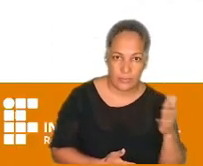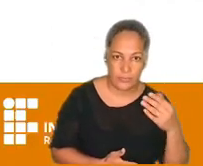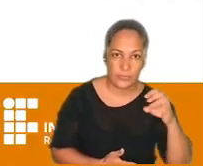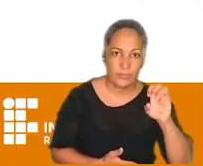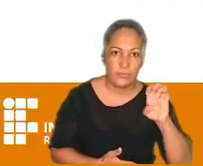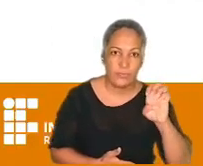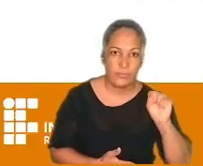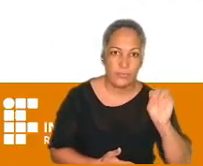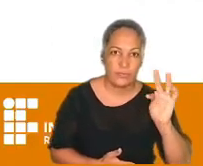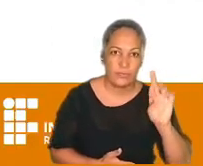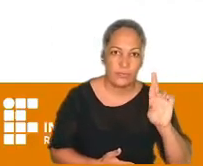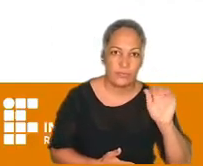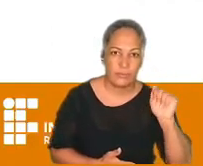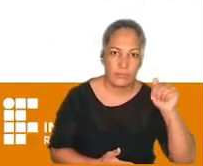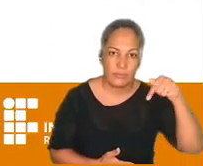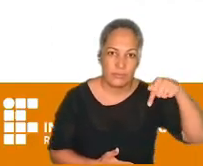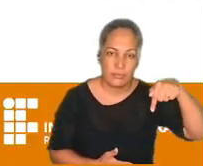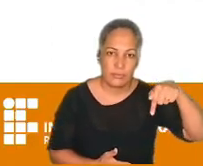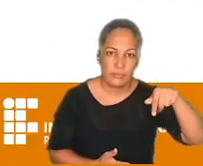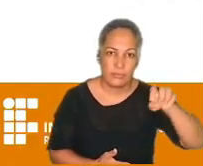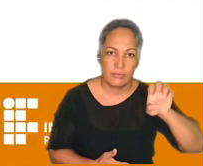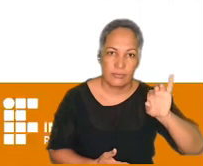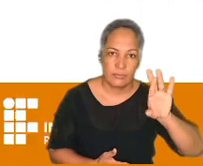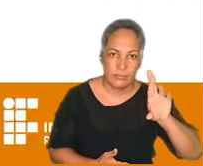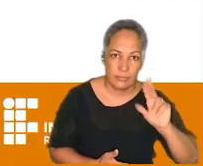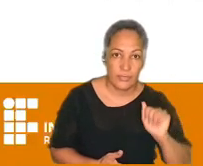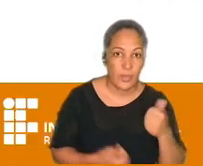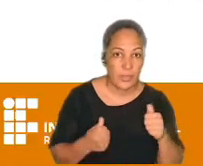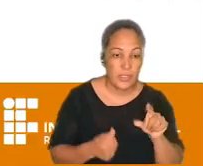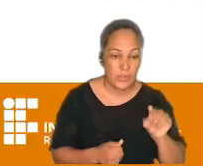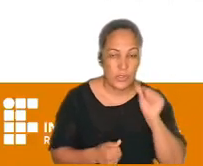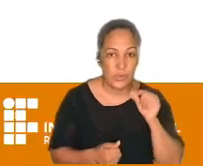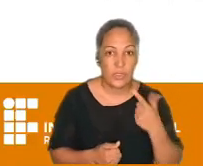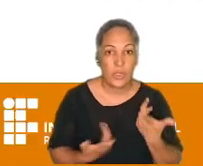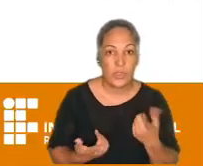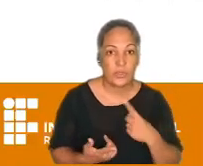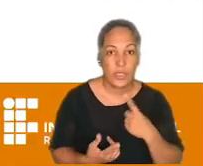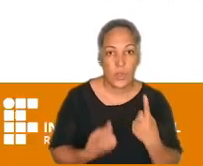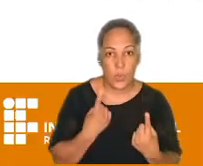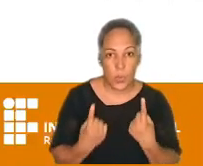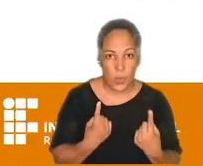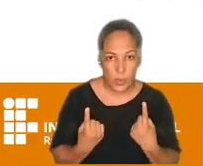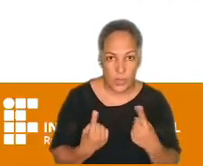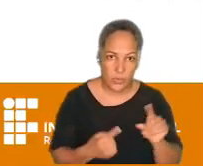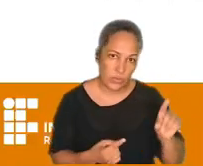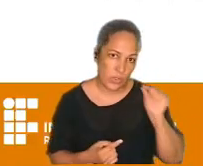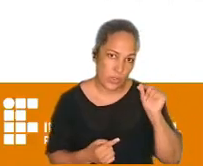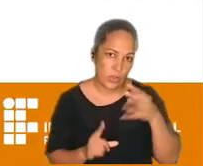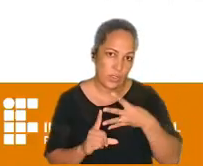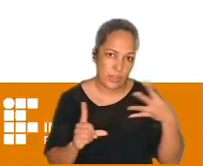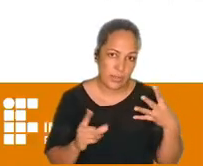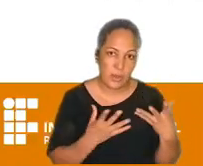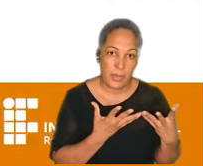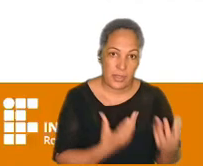E a chave estrangeira, ela tem que existir. Então, quando tiver 1 para 1, eu devo escolher uma das duas tabelas, do 1 para